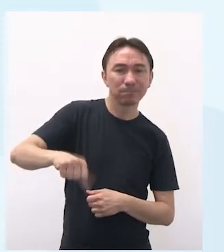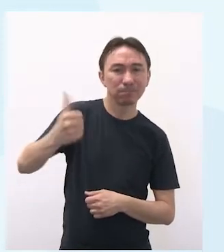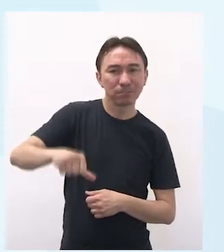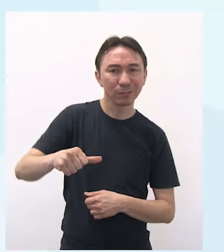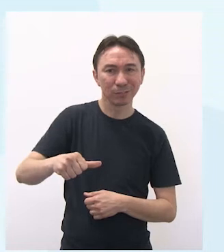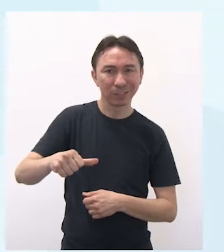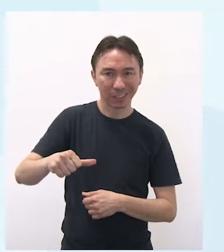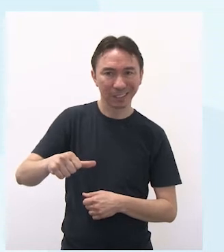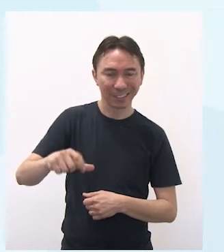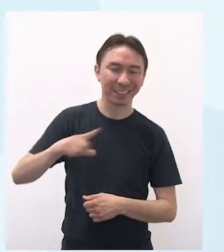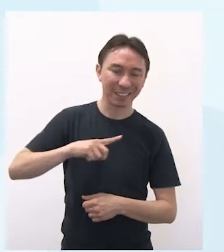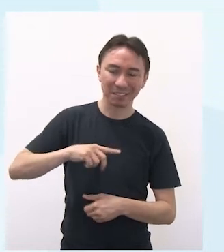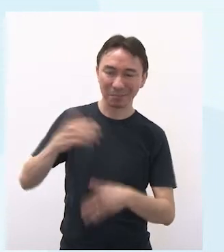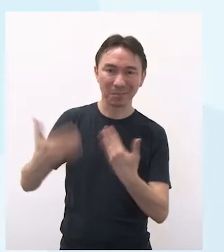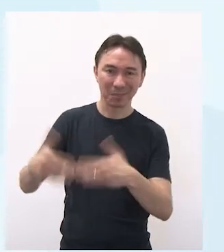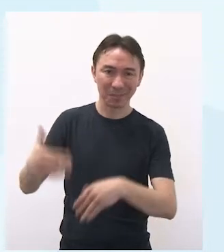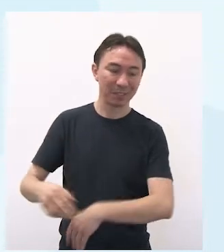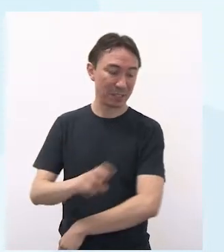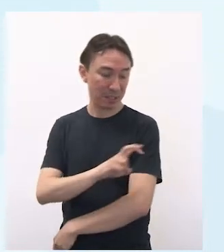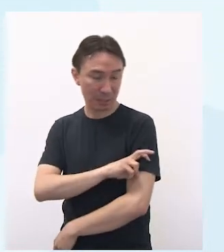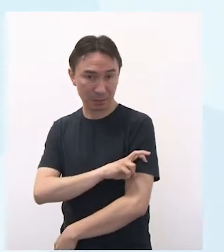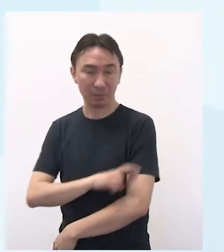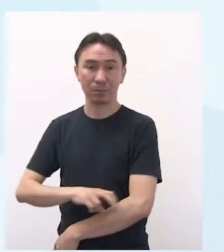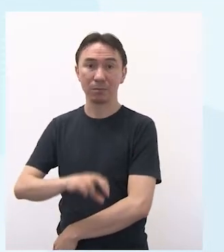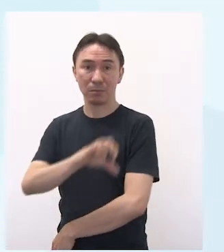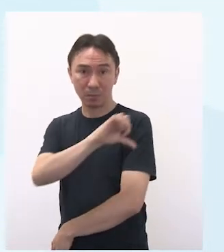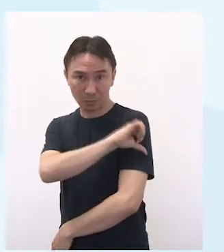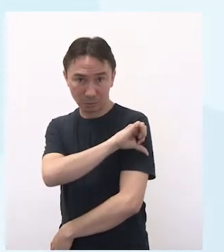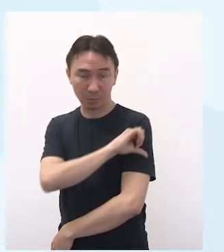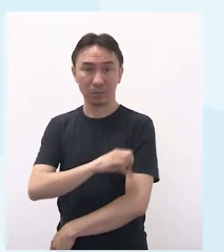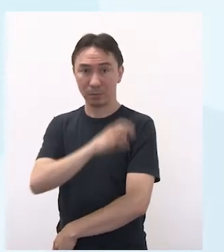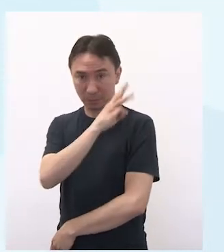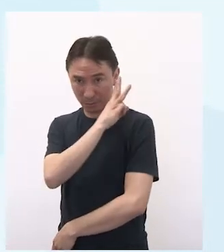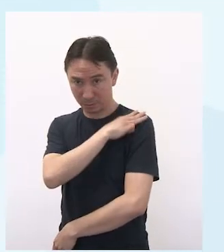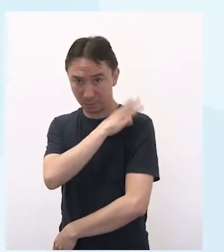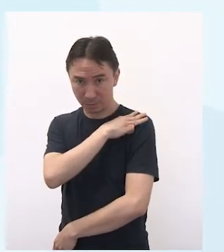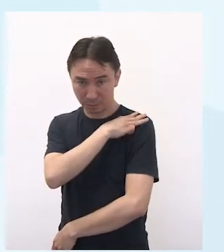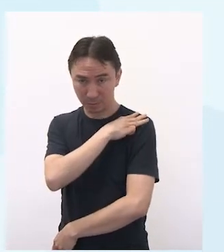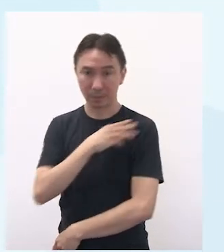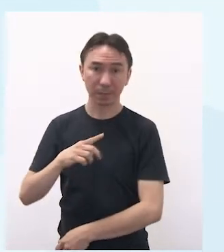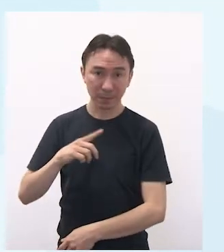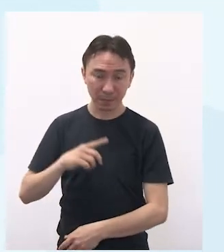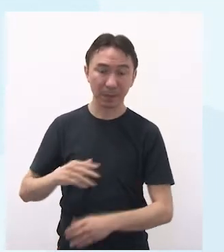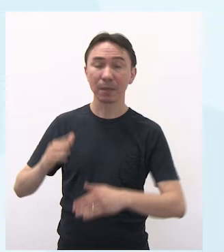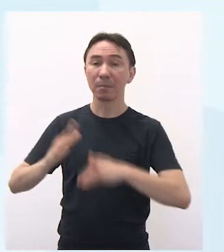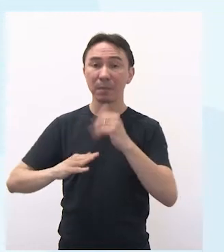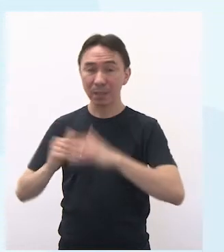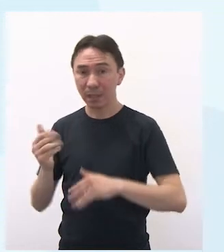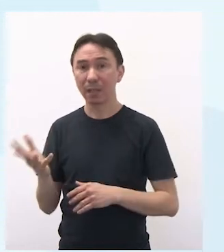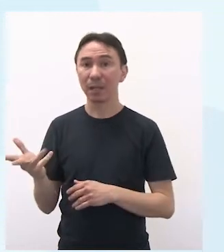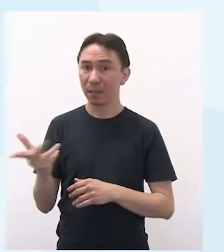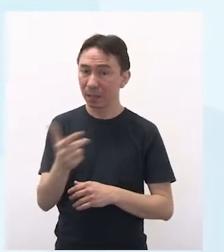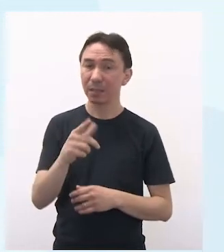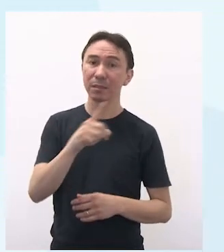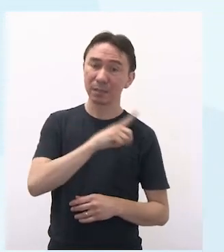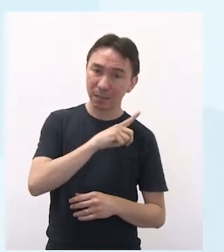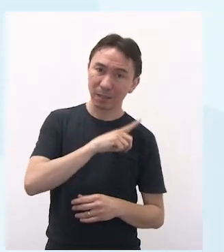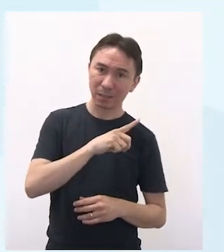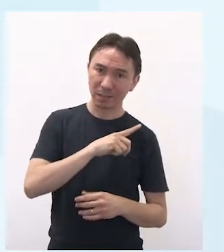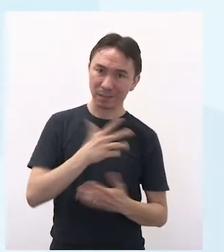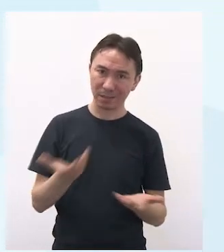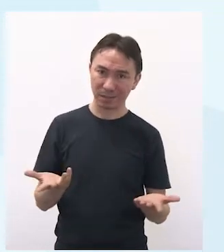terceira, essas habilidades estão contidas na matriz de referência do SAEB. E o